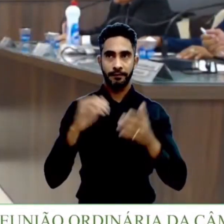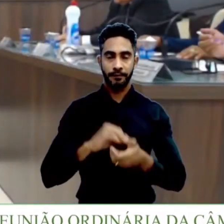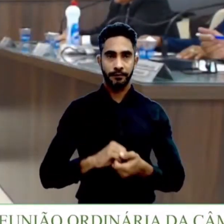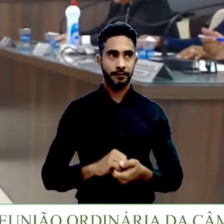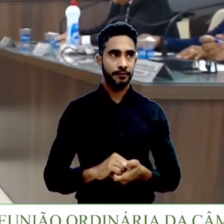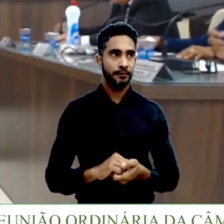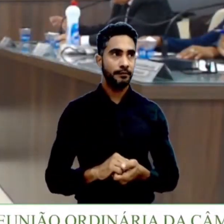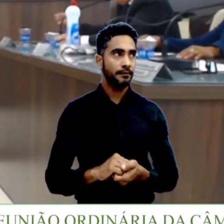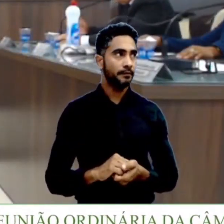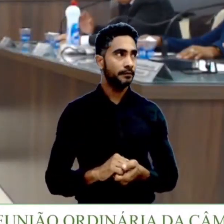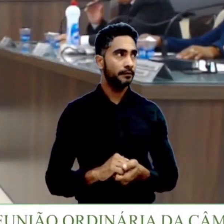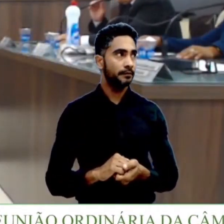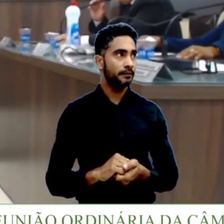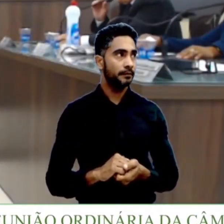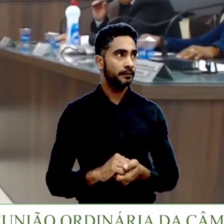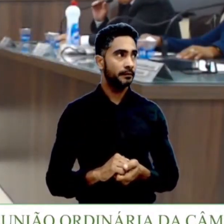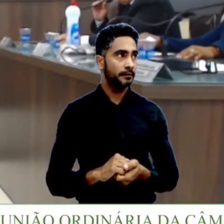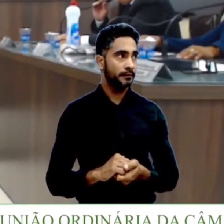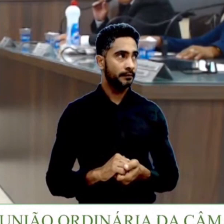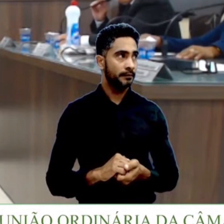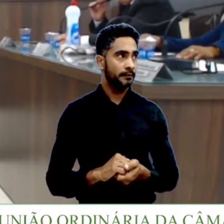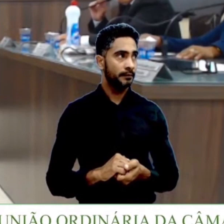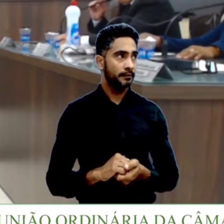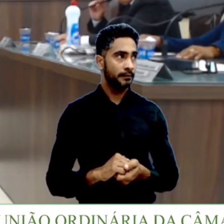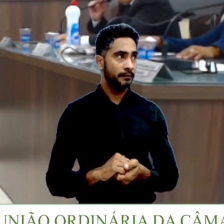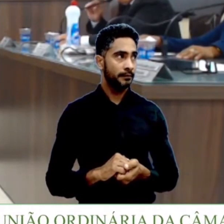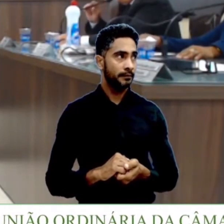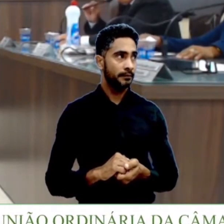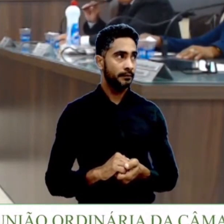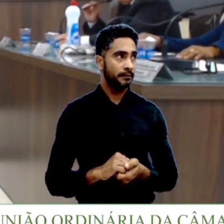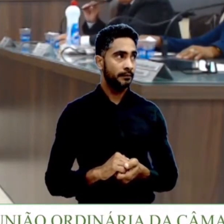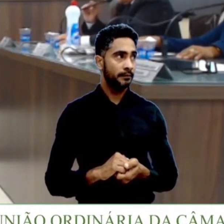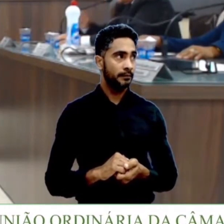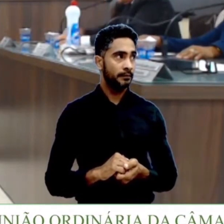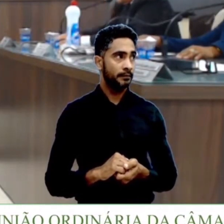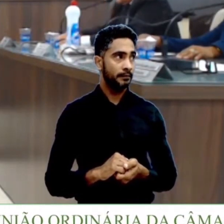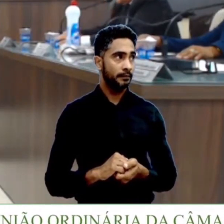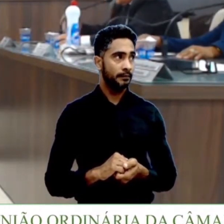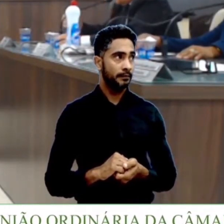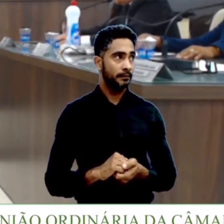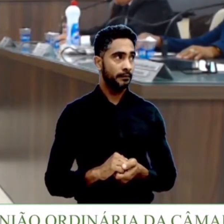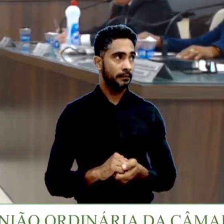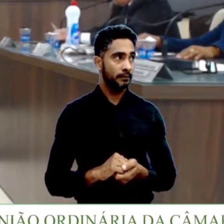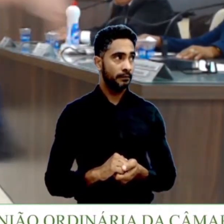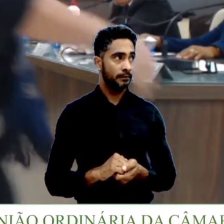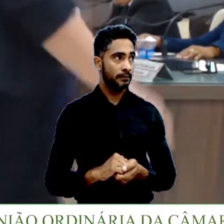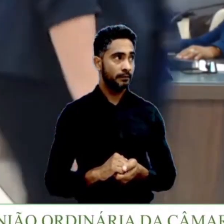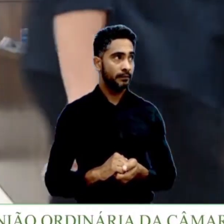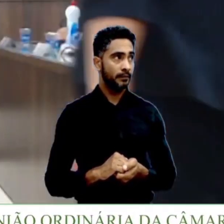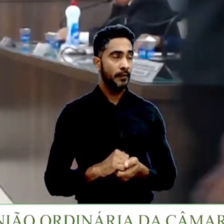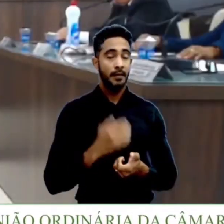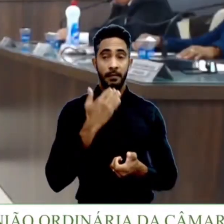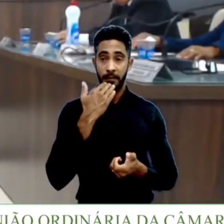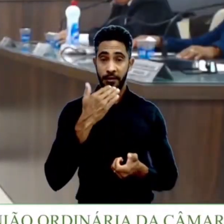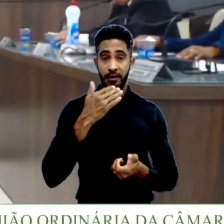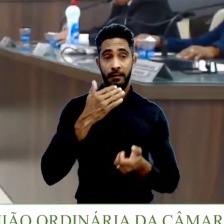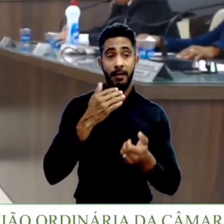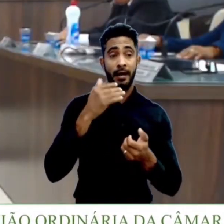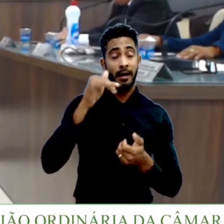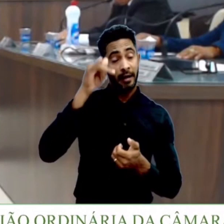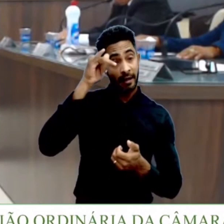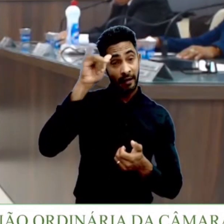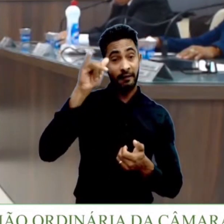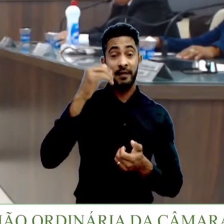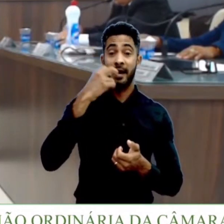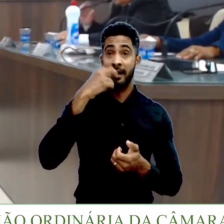Pessoal, queria pedir para só aplaudir ou permanecer em silêncio para evitar gritarias, tá ok? Manter